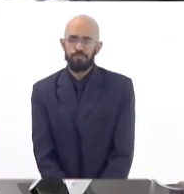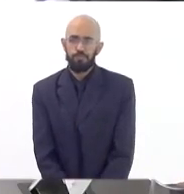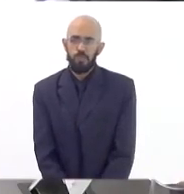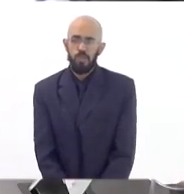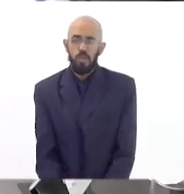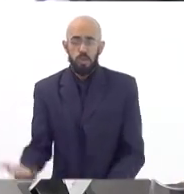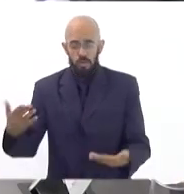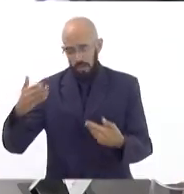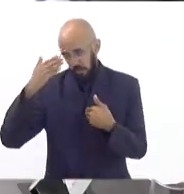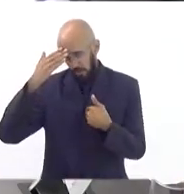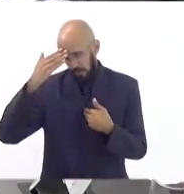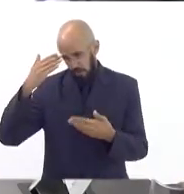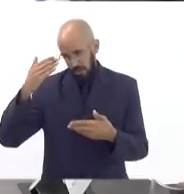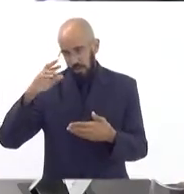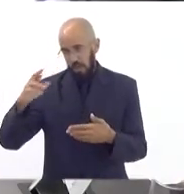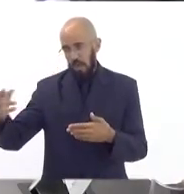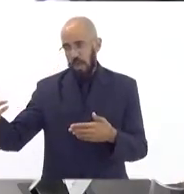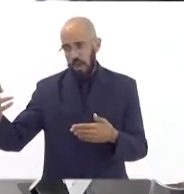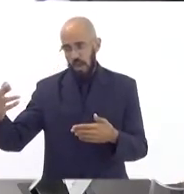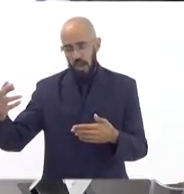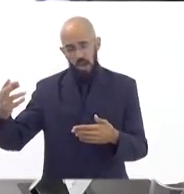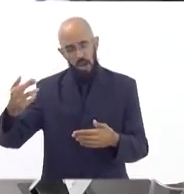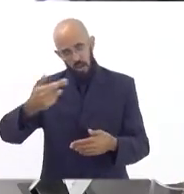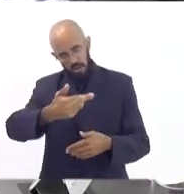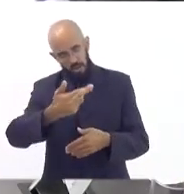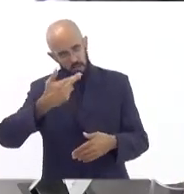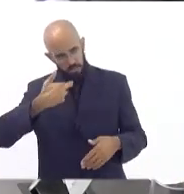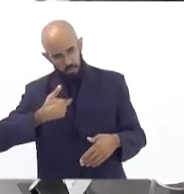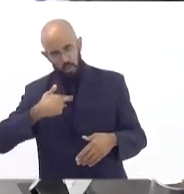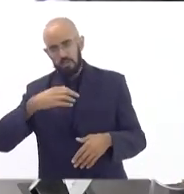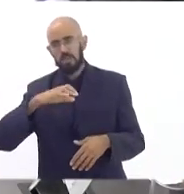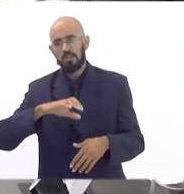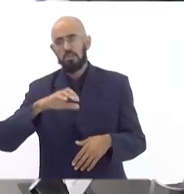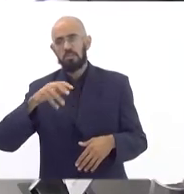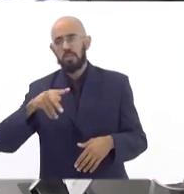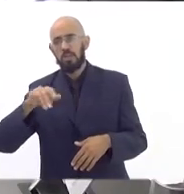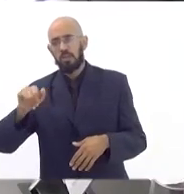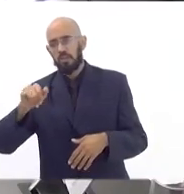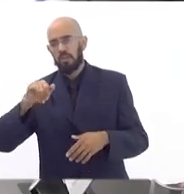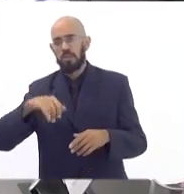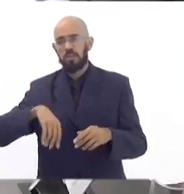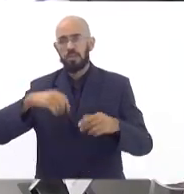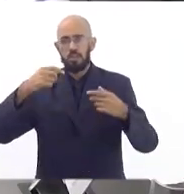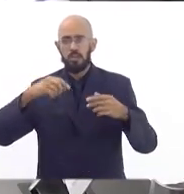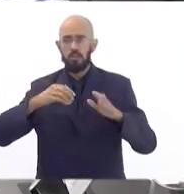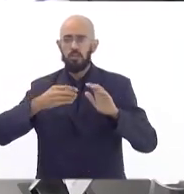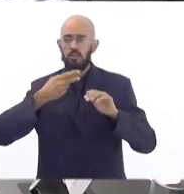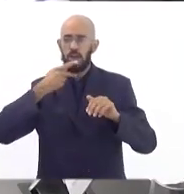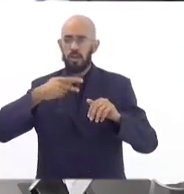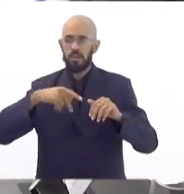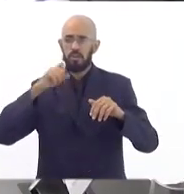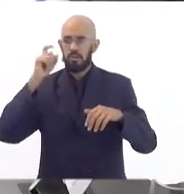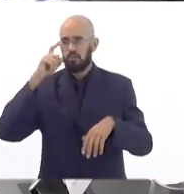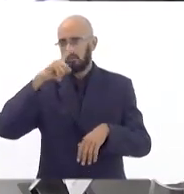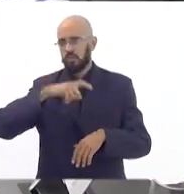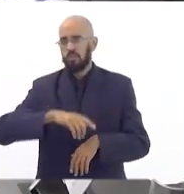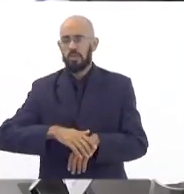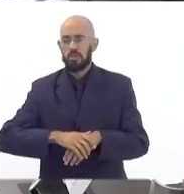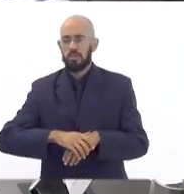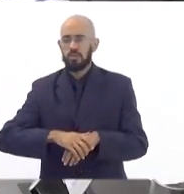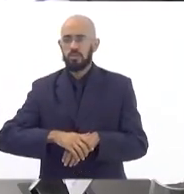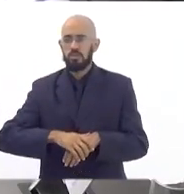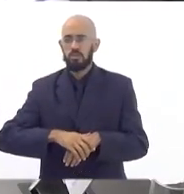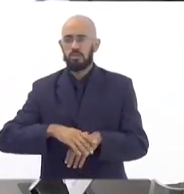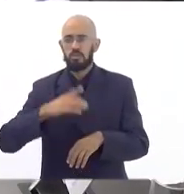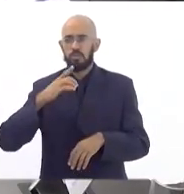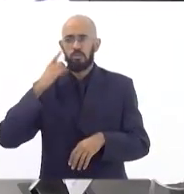concluir o que me agradecer a resposta que vocês encaminhada à comissão parlamentar a gente é justamente colocando as suas e o